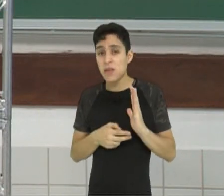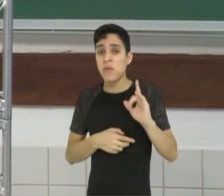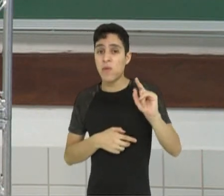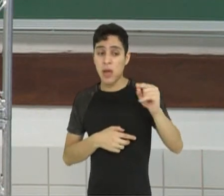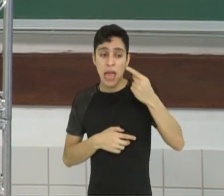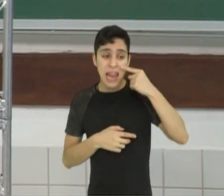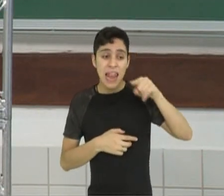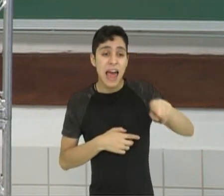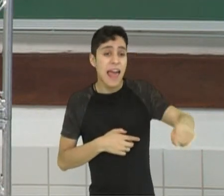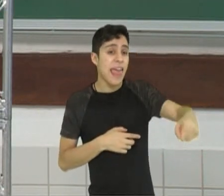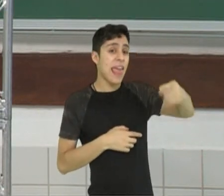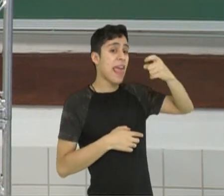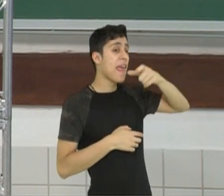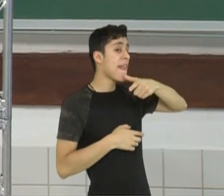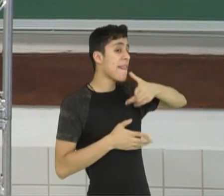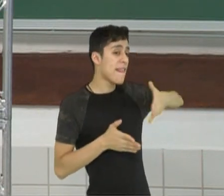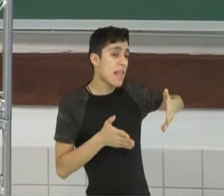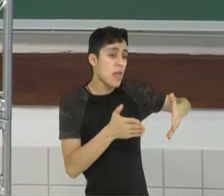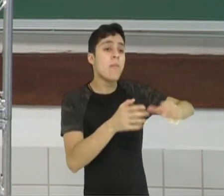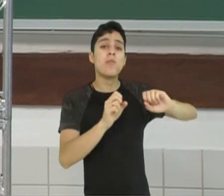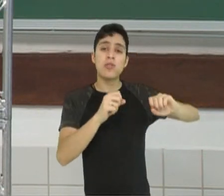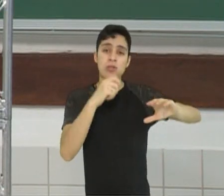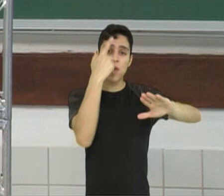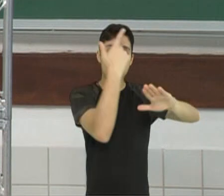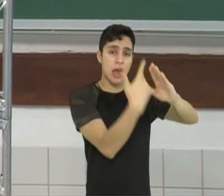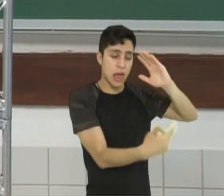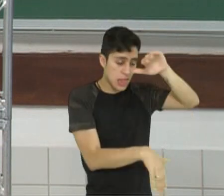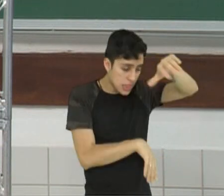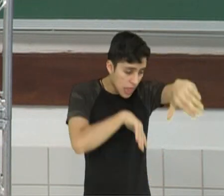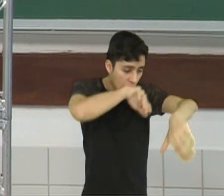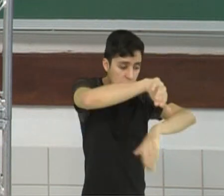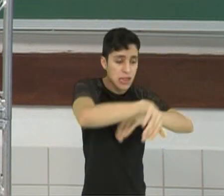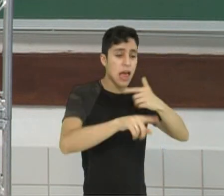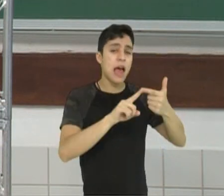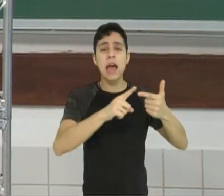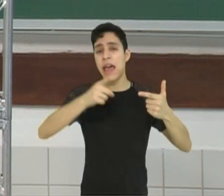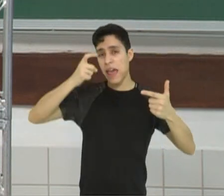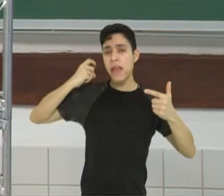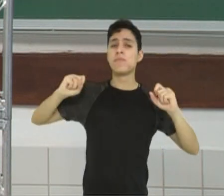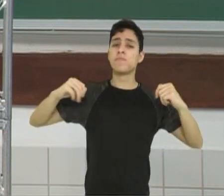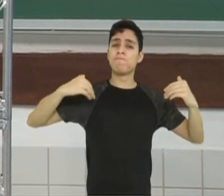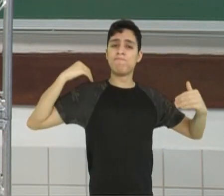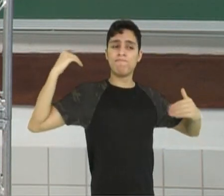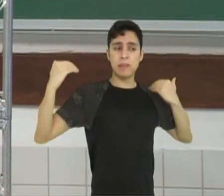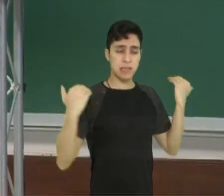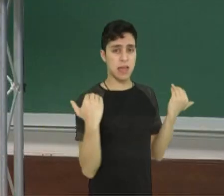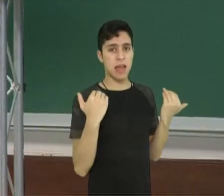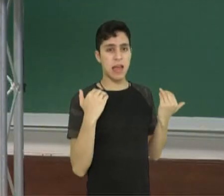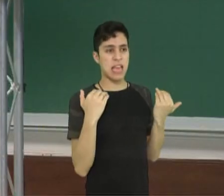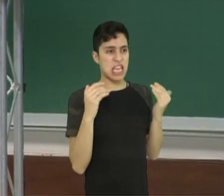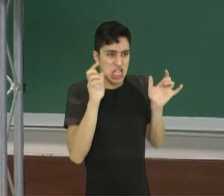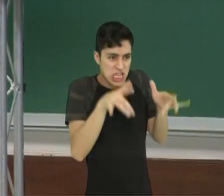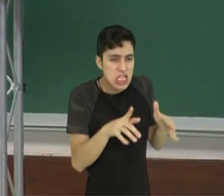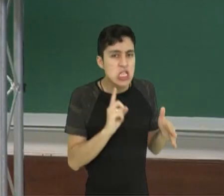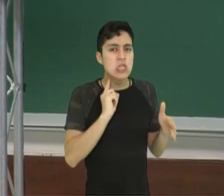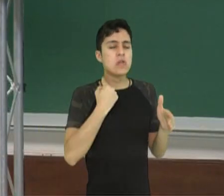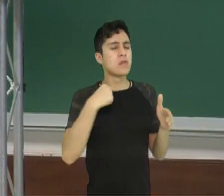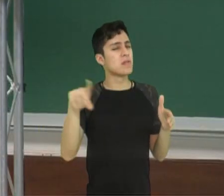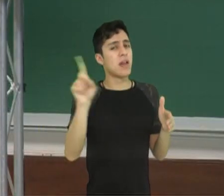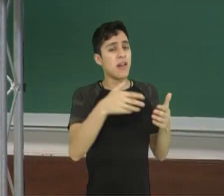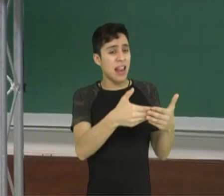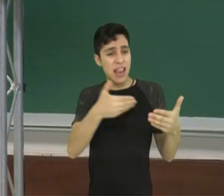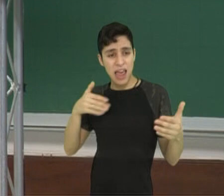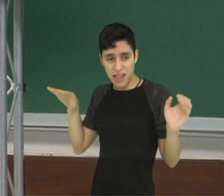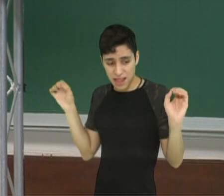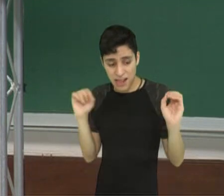foi para nadar, foi para navegar, passear, né? Ele não foi sempre poluído. Então, pensar o que estamos fazendo